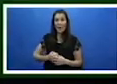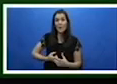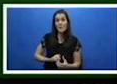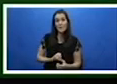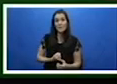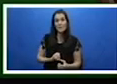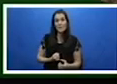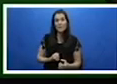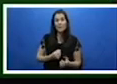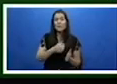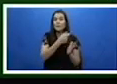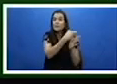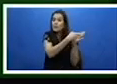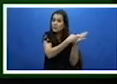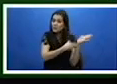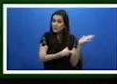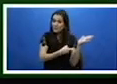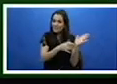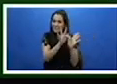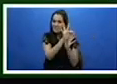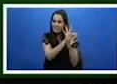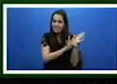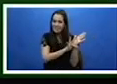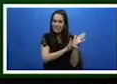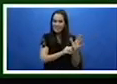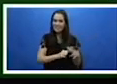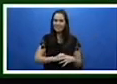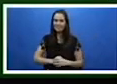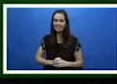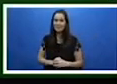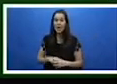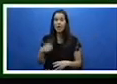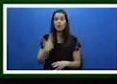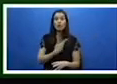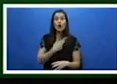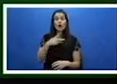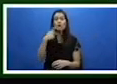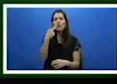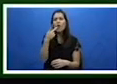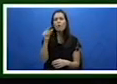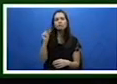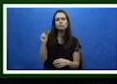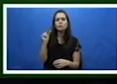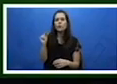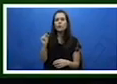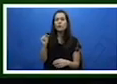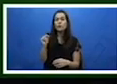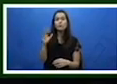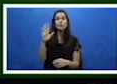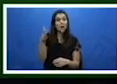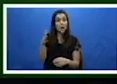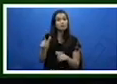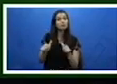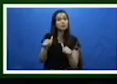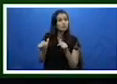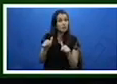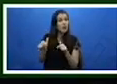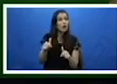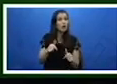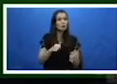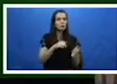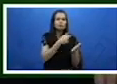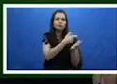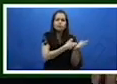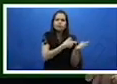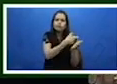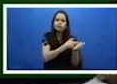Produção textual. Crianças, nós vamos falar um pouquinho. Nós já trabalhamos com produção de texto, mas agora nós vamos